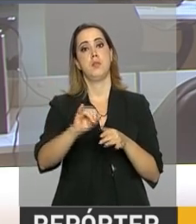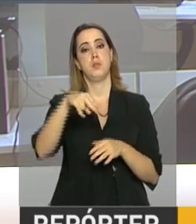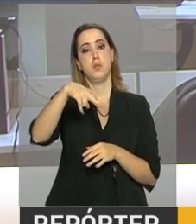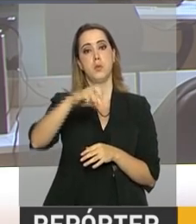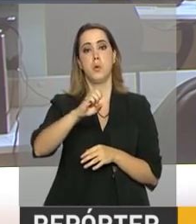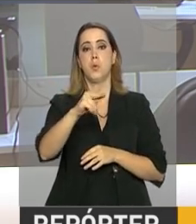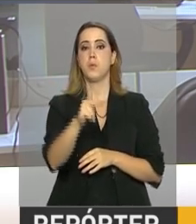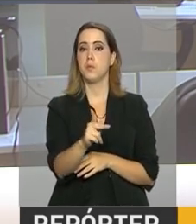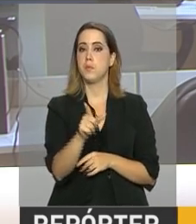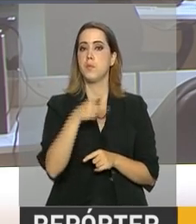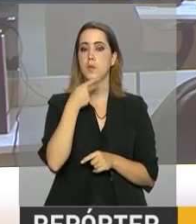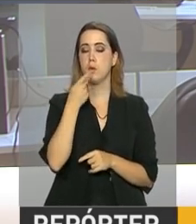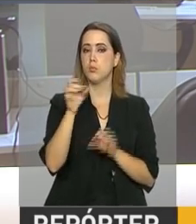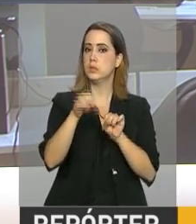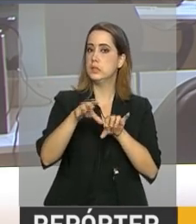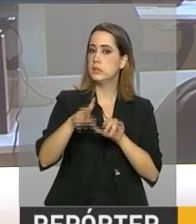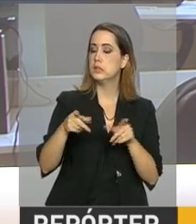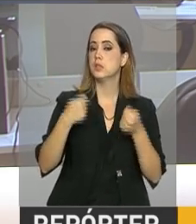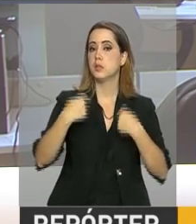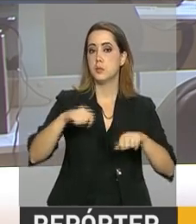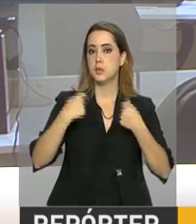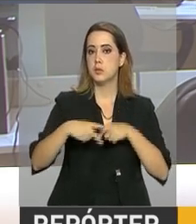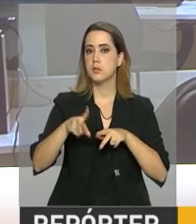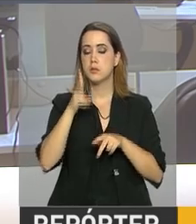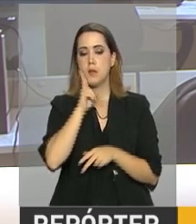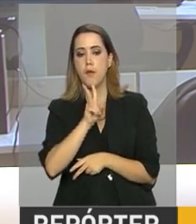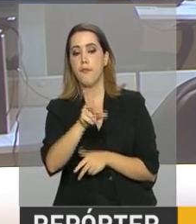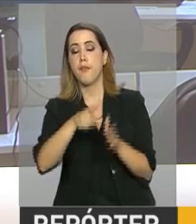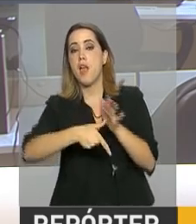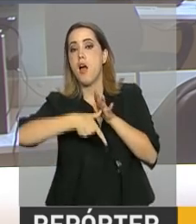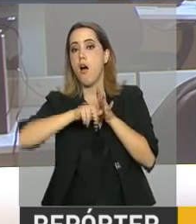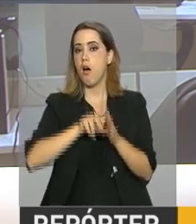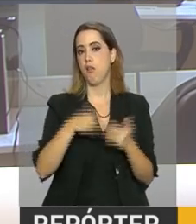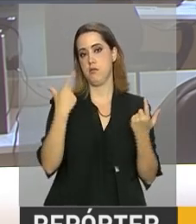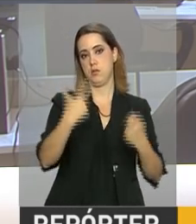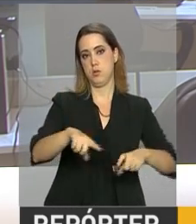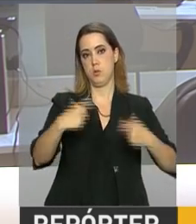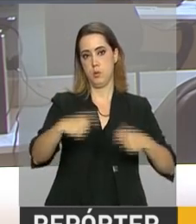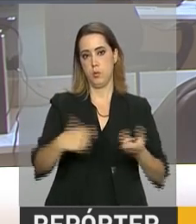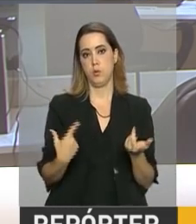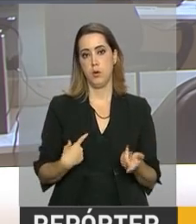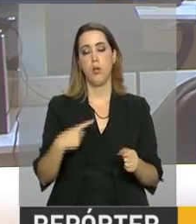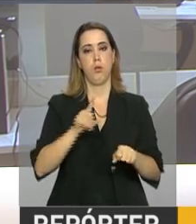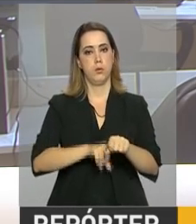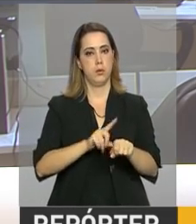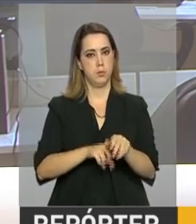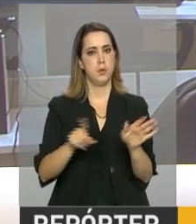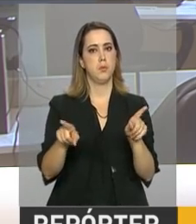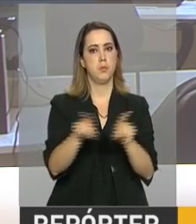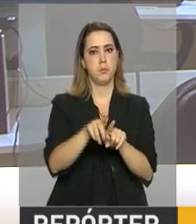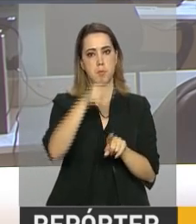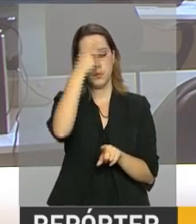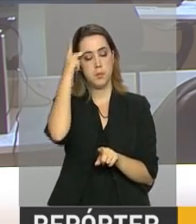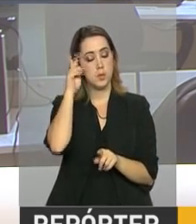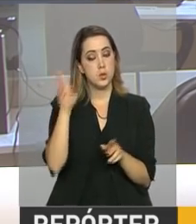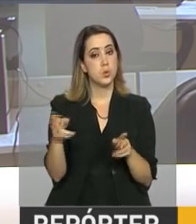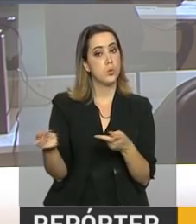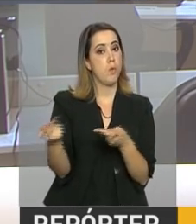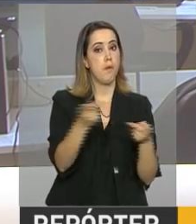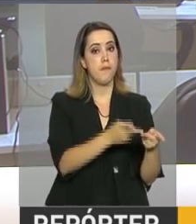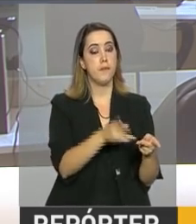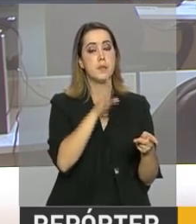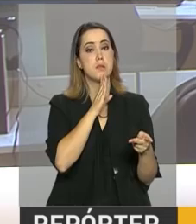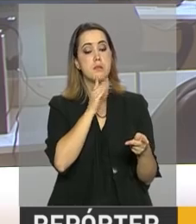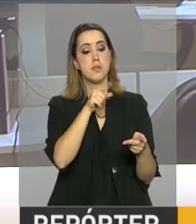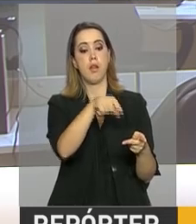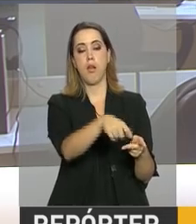Pesquisas Educacionais, o INEP, orienta que essa consulta seja feita com antecedência, a tempo, inclusive, da pessoa visitar o local e conhecer